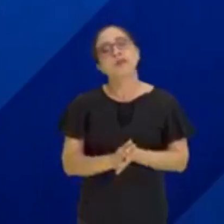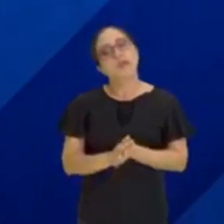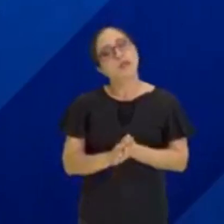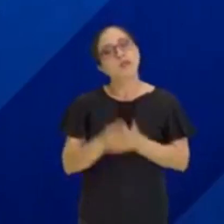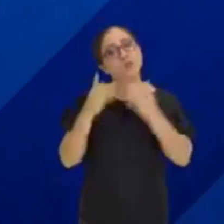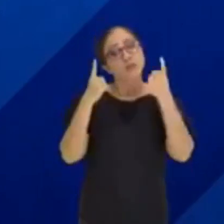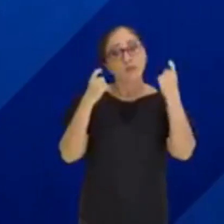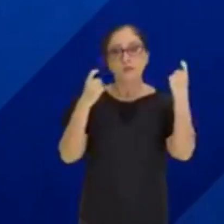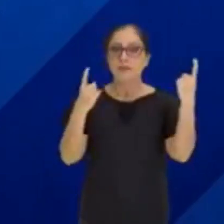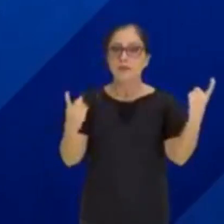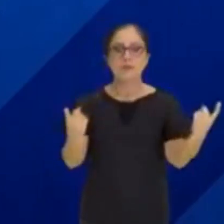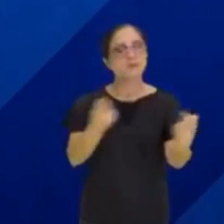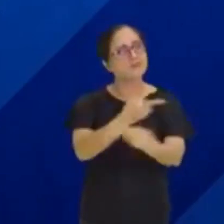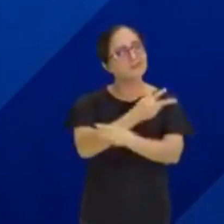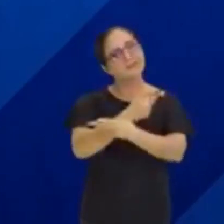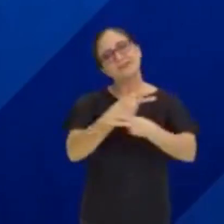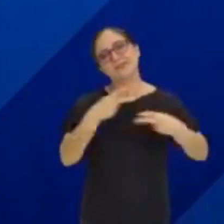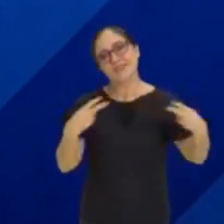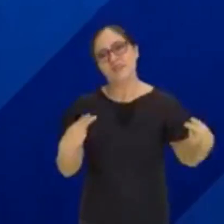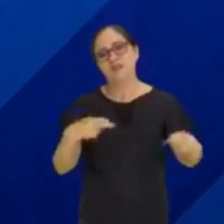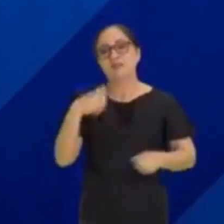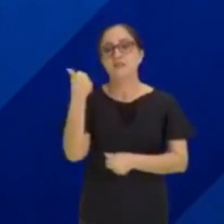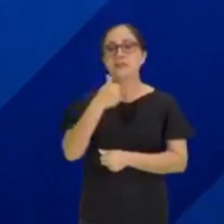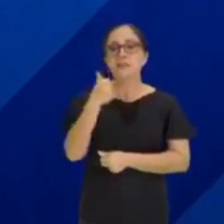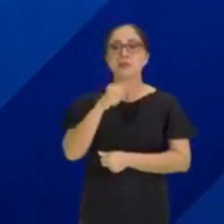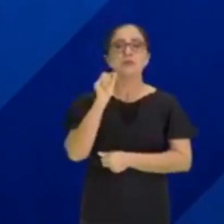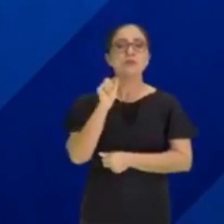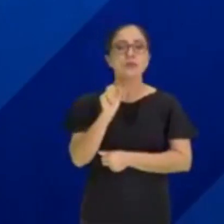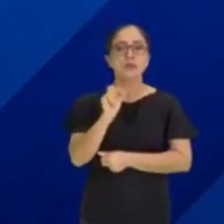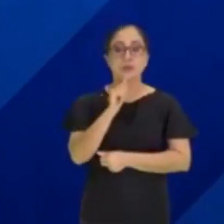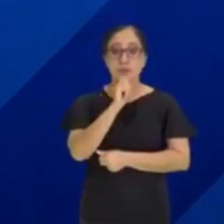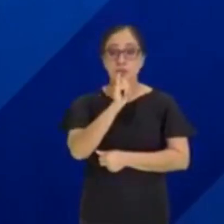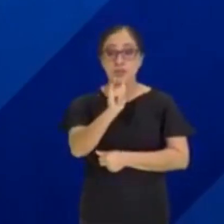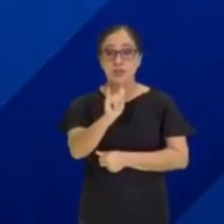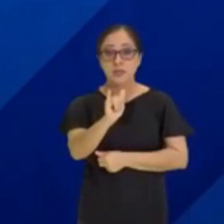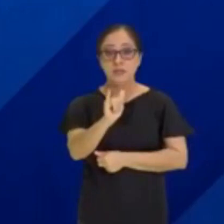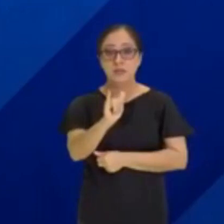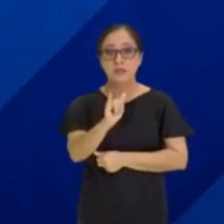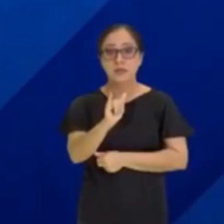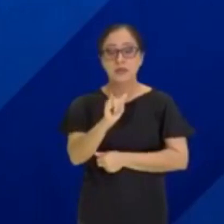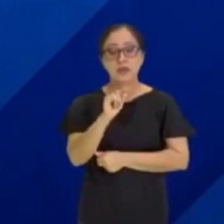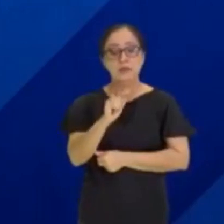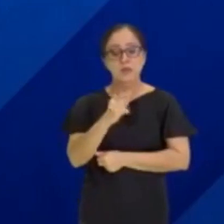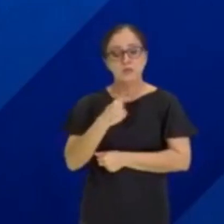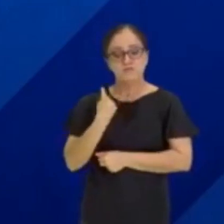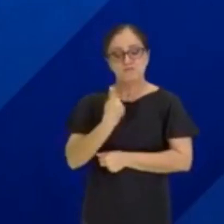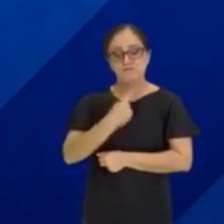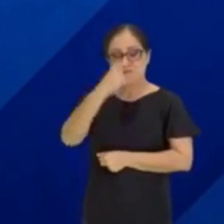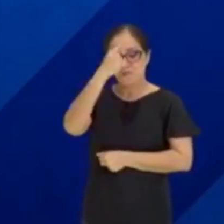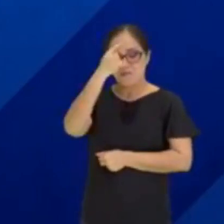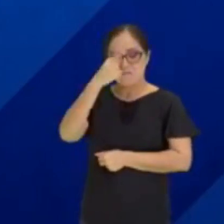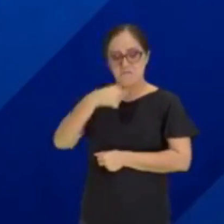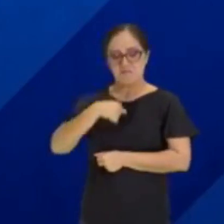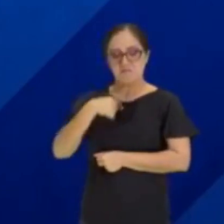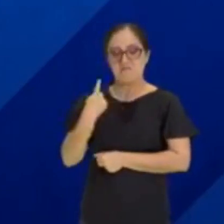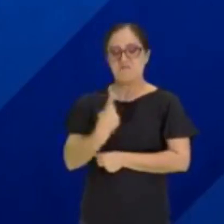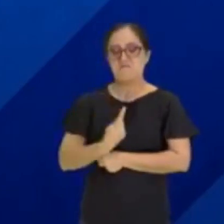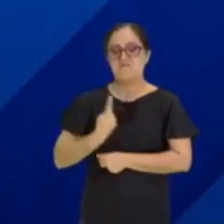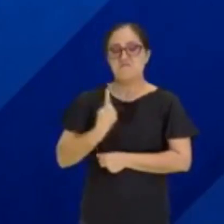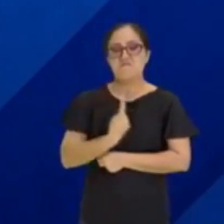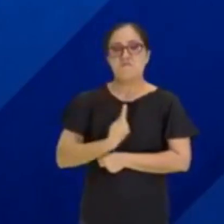pessoas são vários. Em primeiro lugar, podemos citar o egoísmo. Sim, são pessoas que